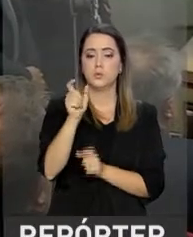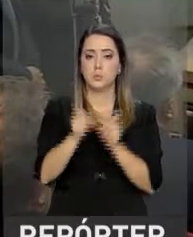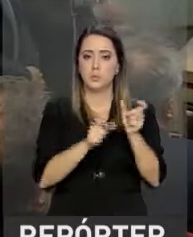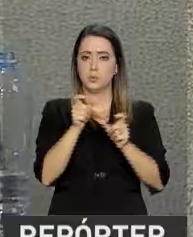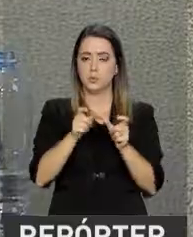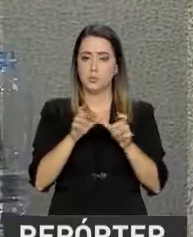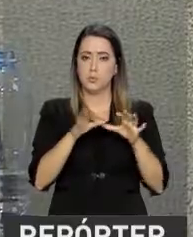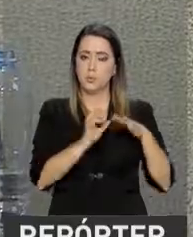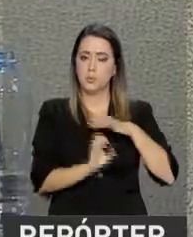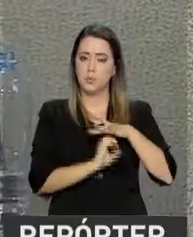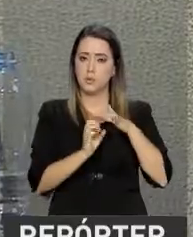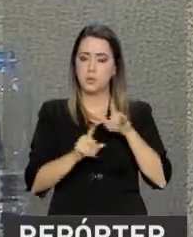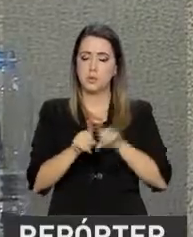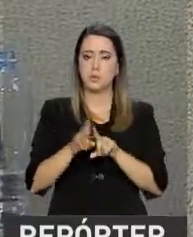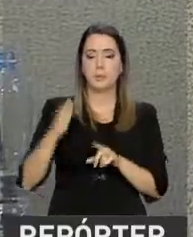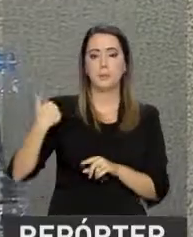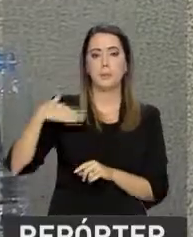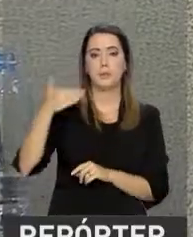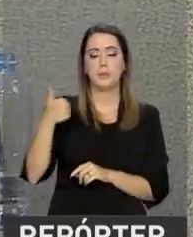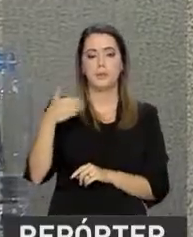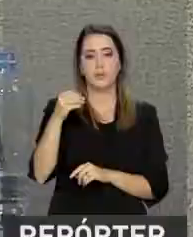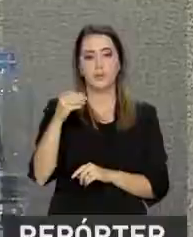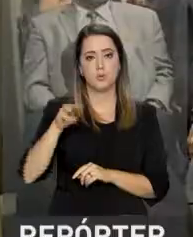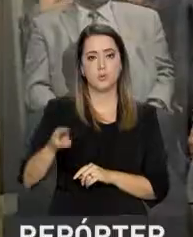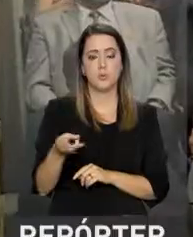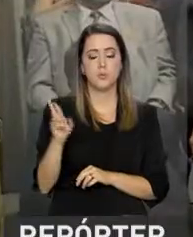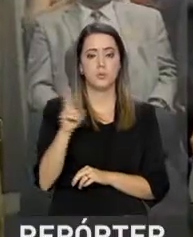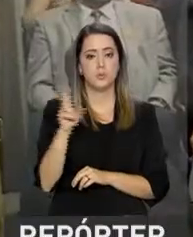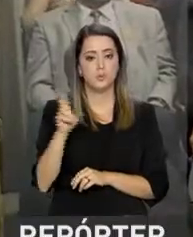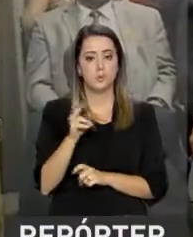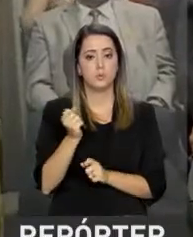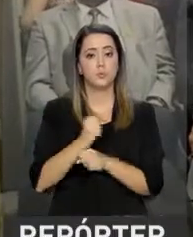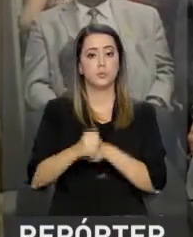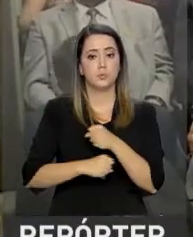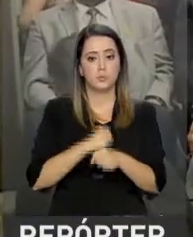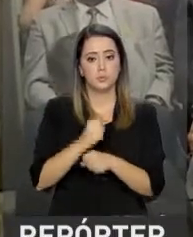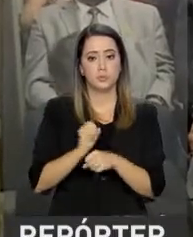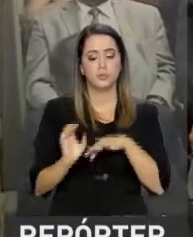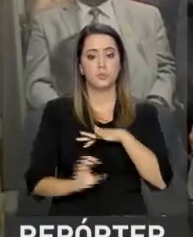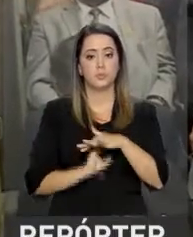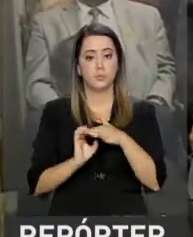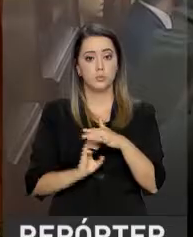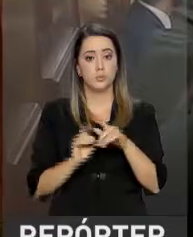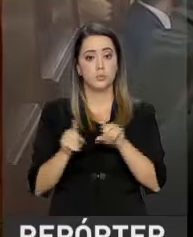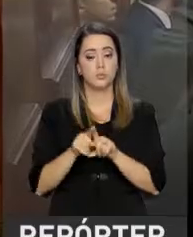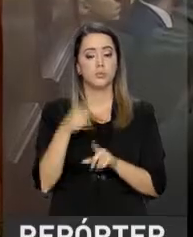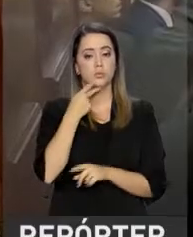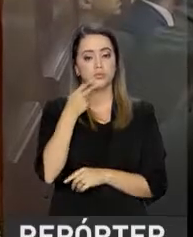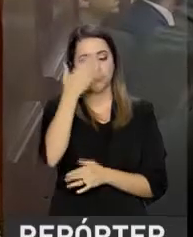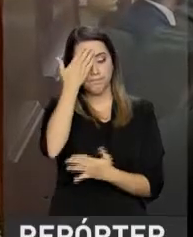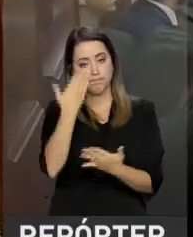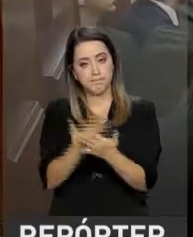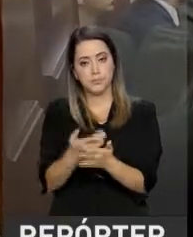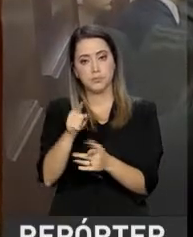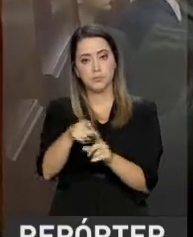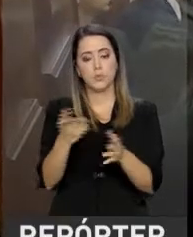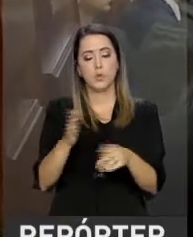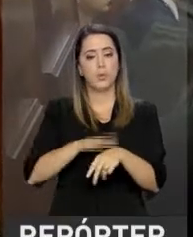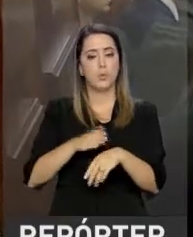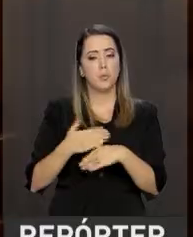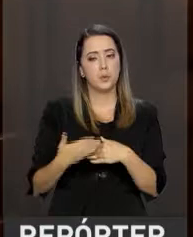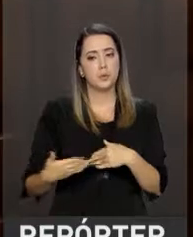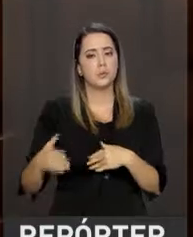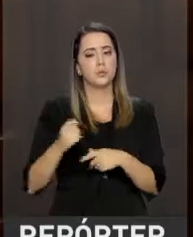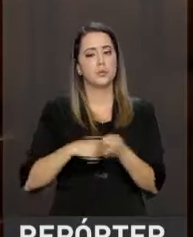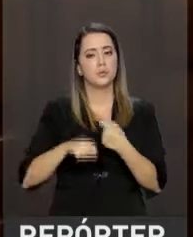e movimenta mais de 100 milhões de reais por ano. E os empresários da entidade demonstraram otimismo com o momento